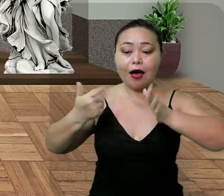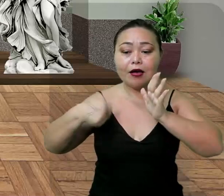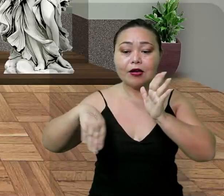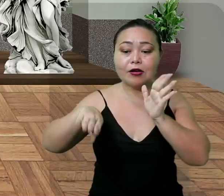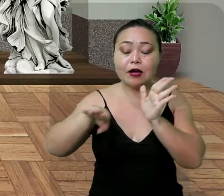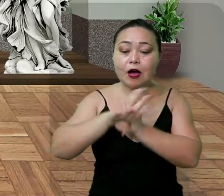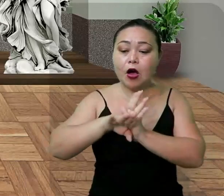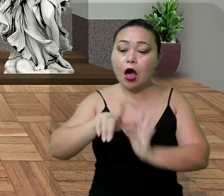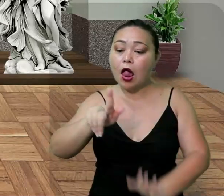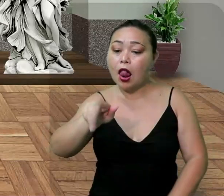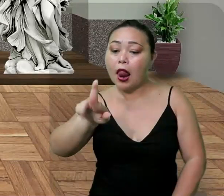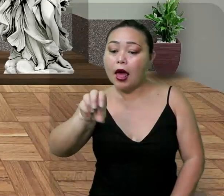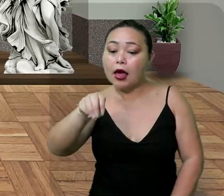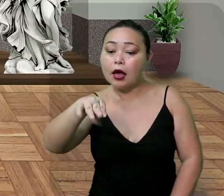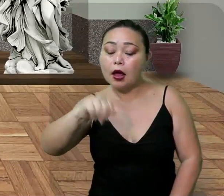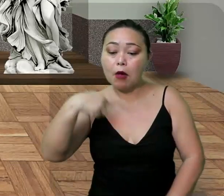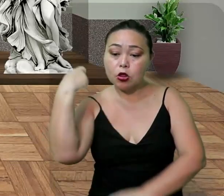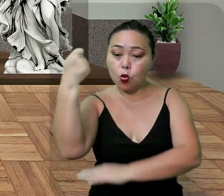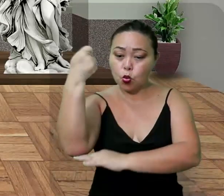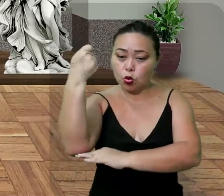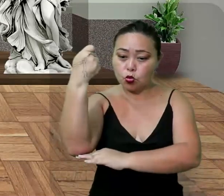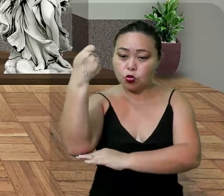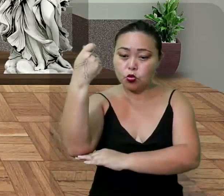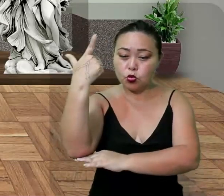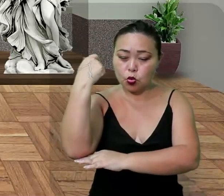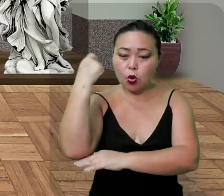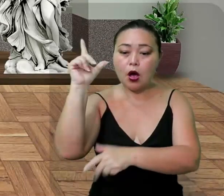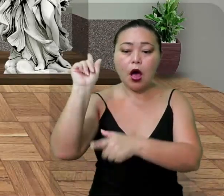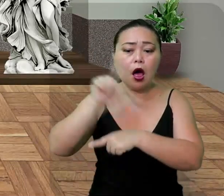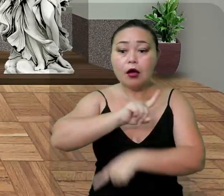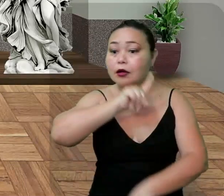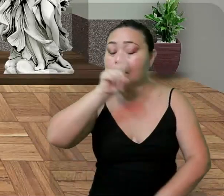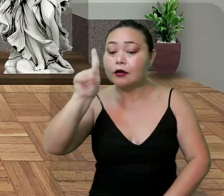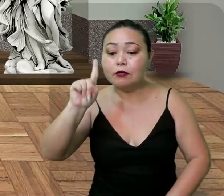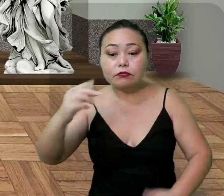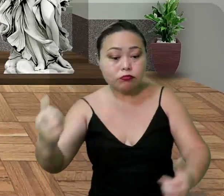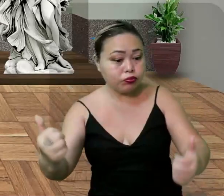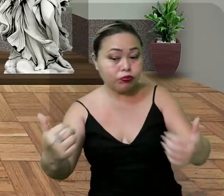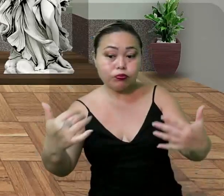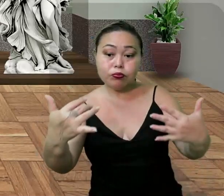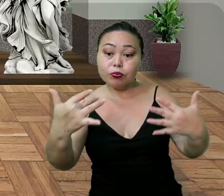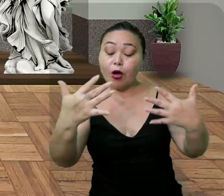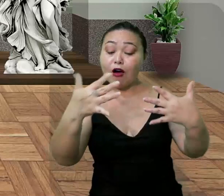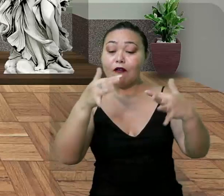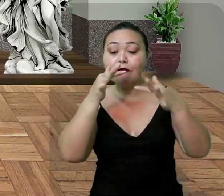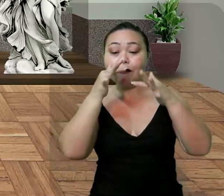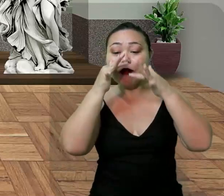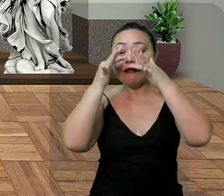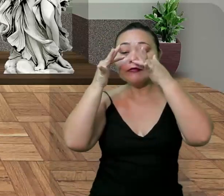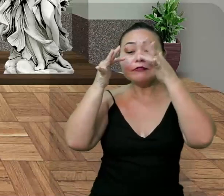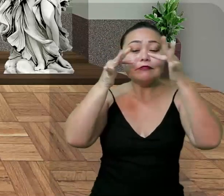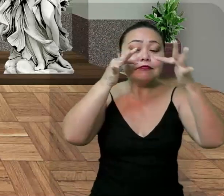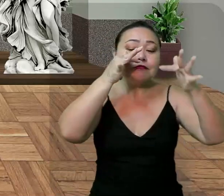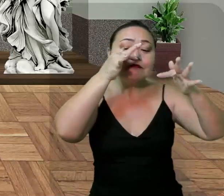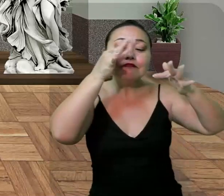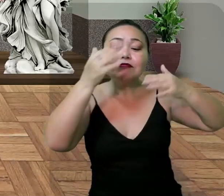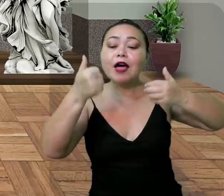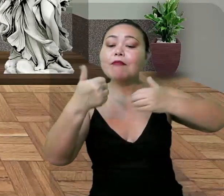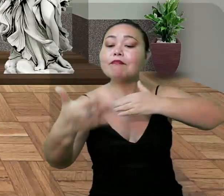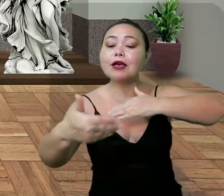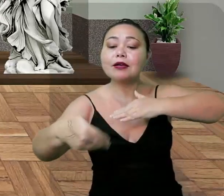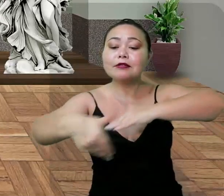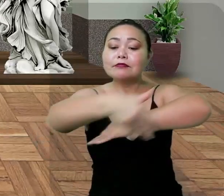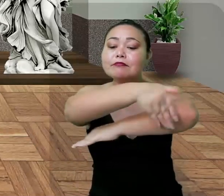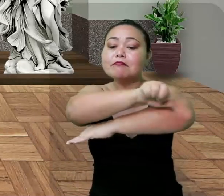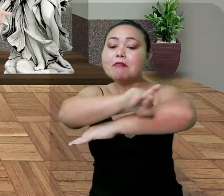exemplo, lá em Gramados, no Rio Grande do Sul, cara, você já é recepcionado com flores e mais flores na beira da